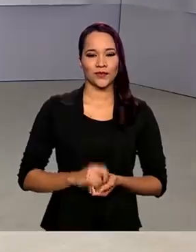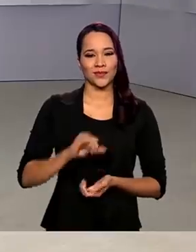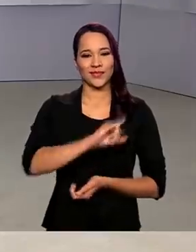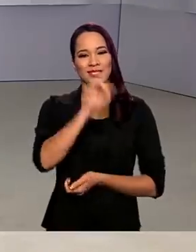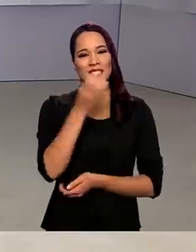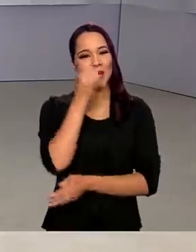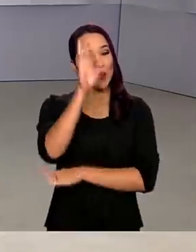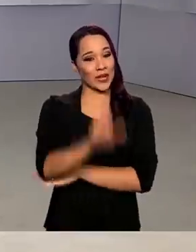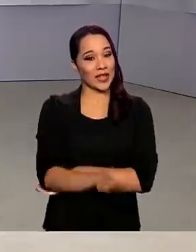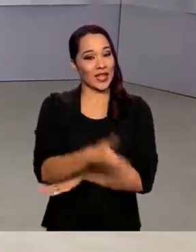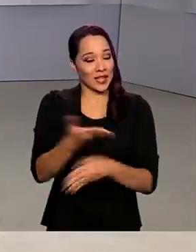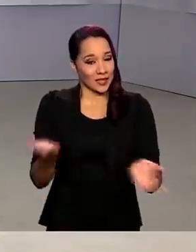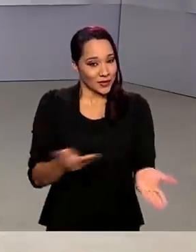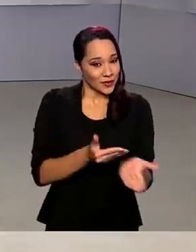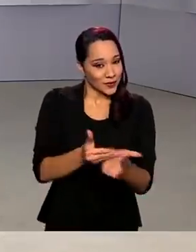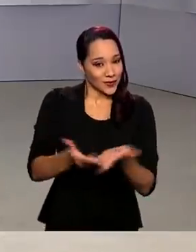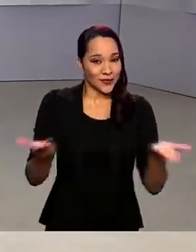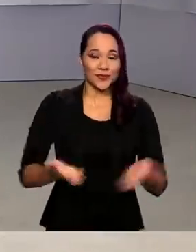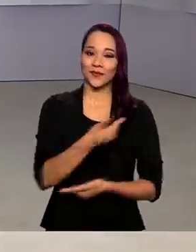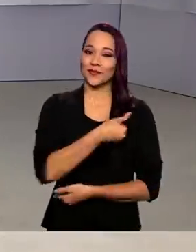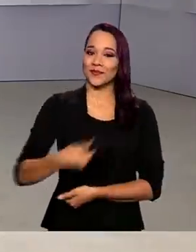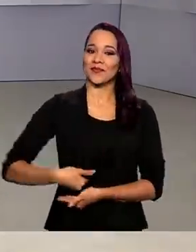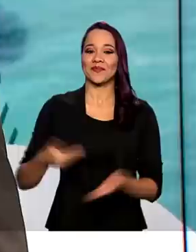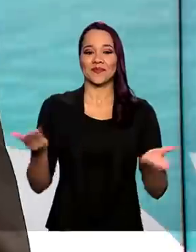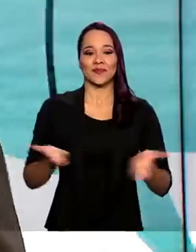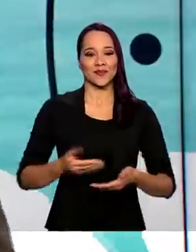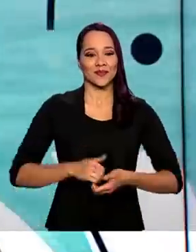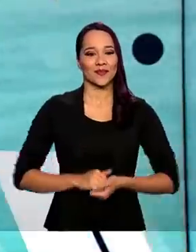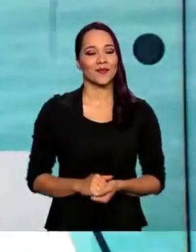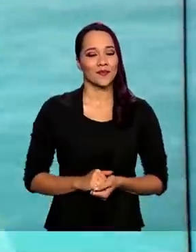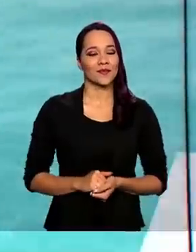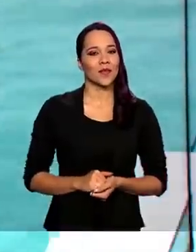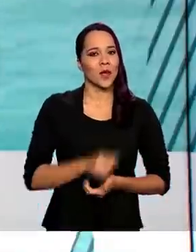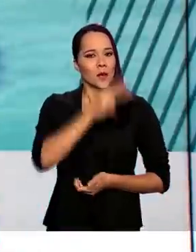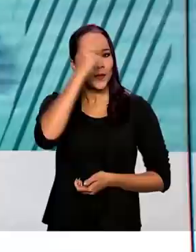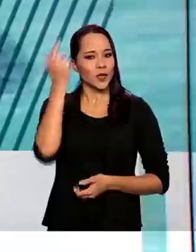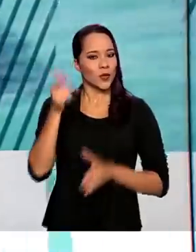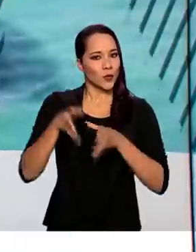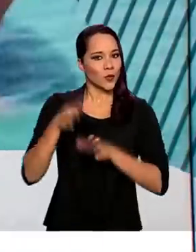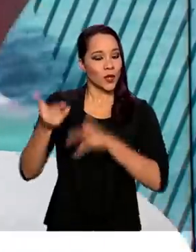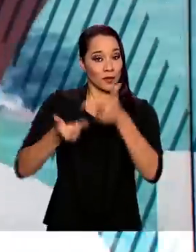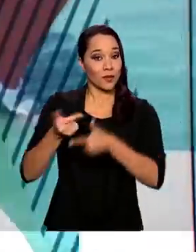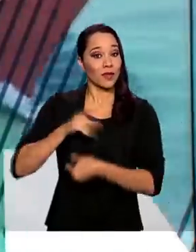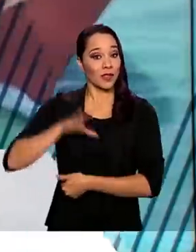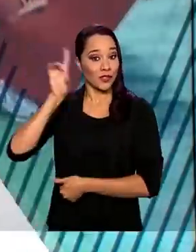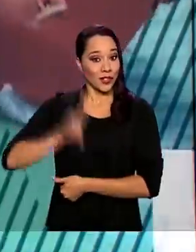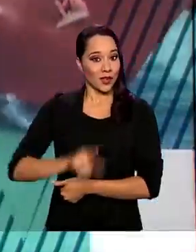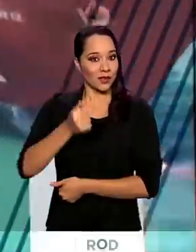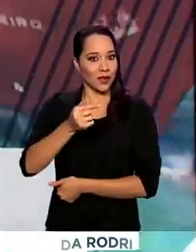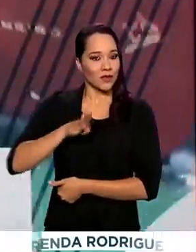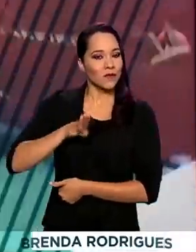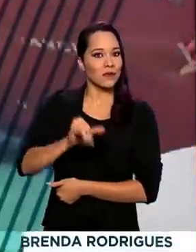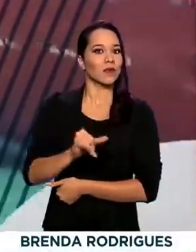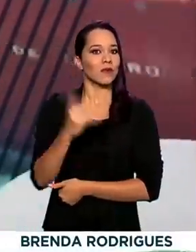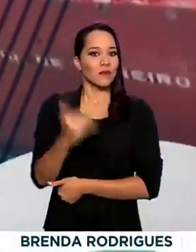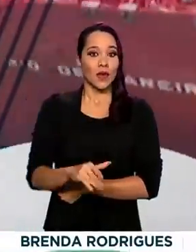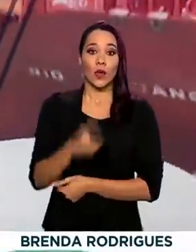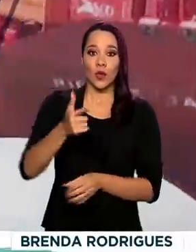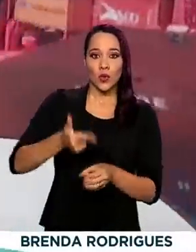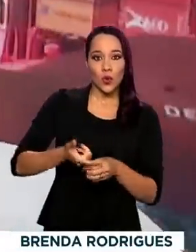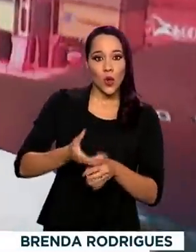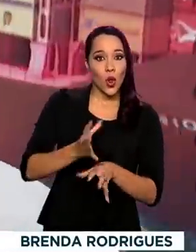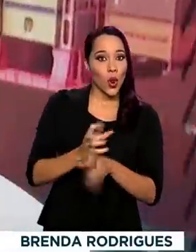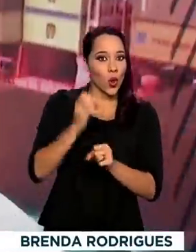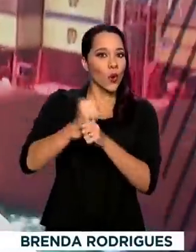o olá boa tarde estamos de volta com o governo agora os trabalhadores terão direito a 7 bilhões e meio do